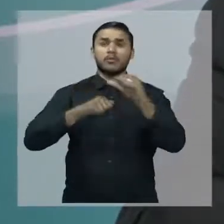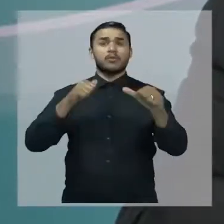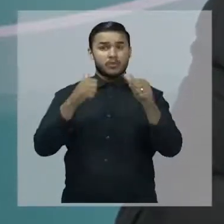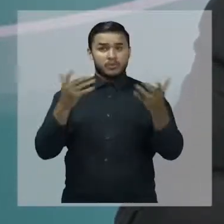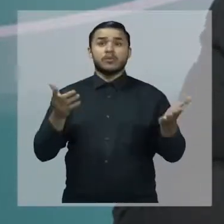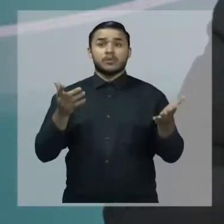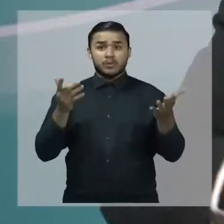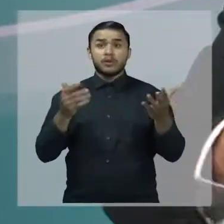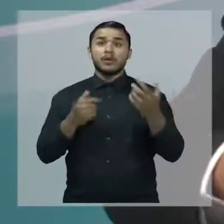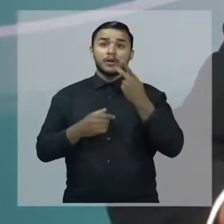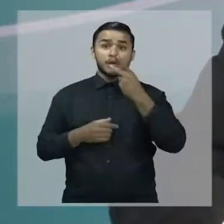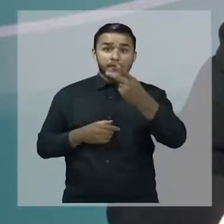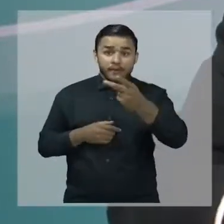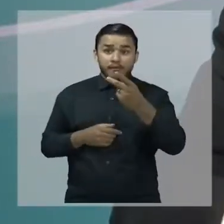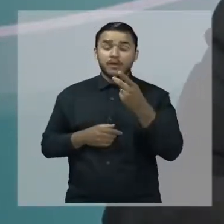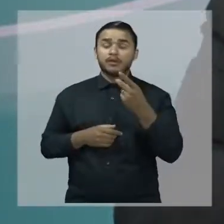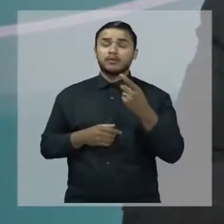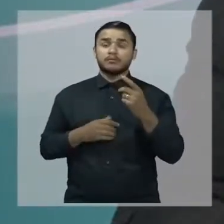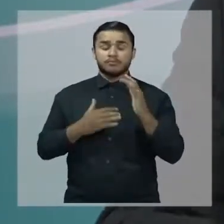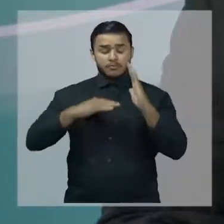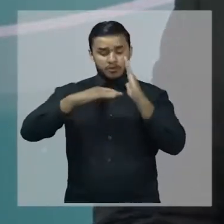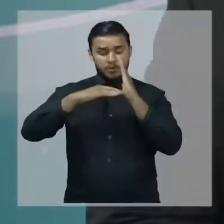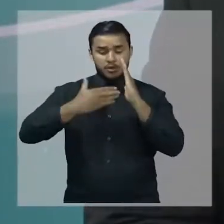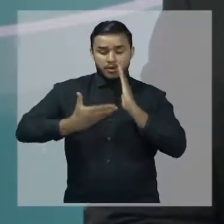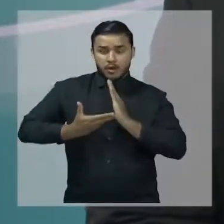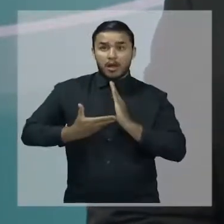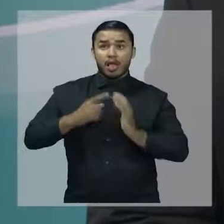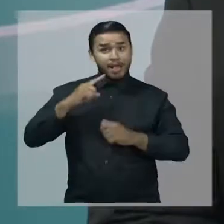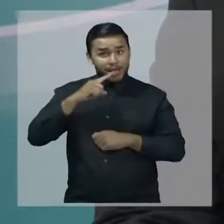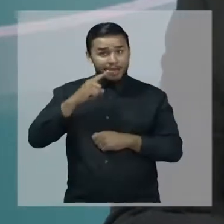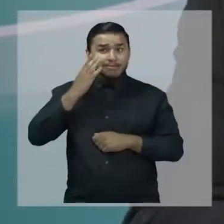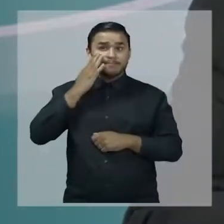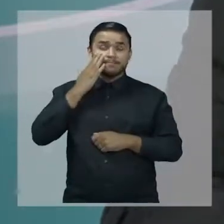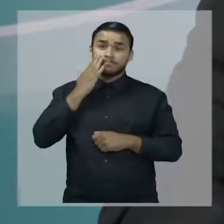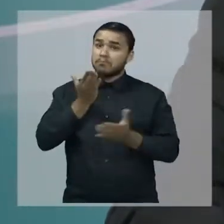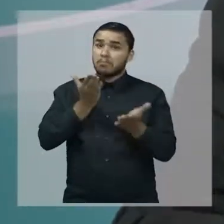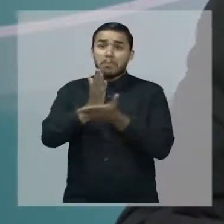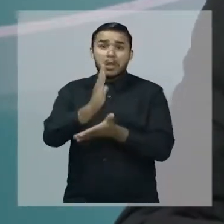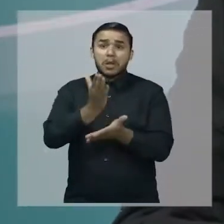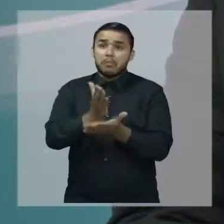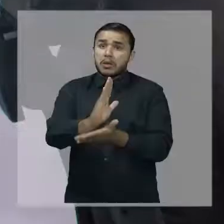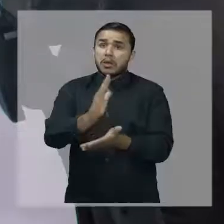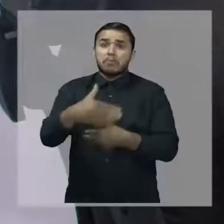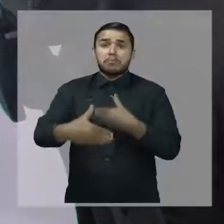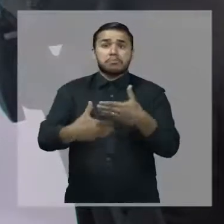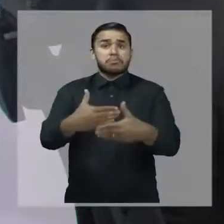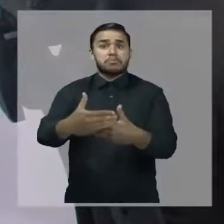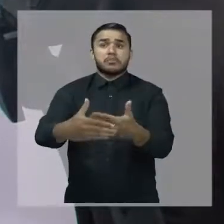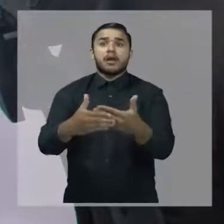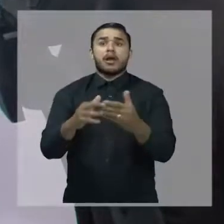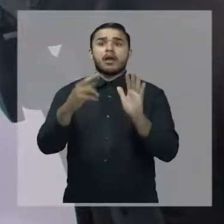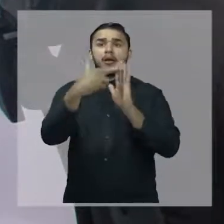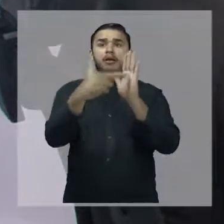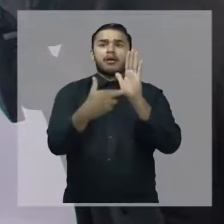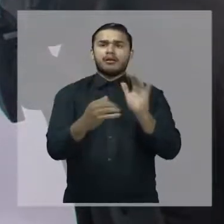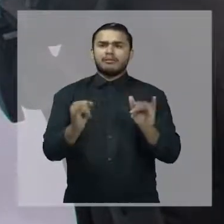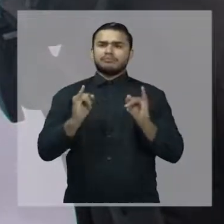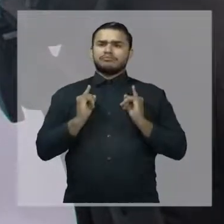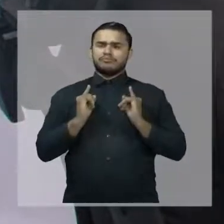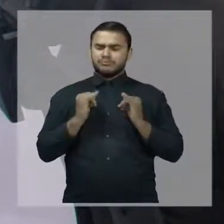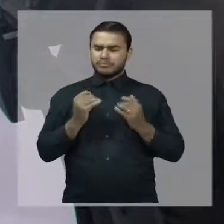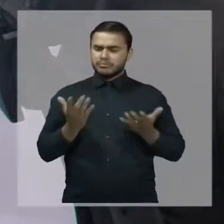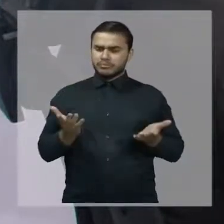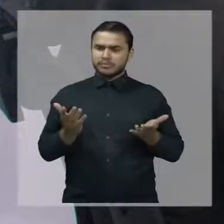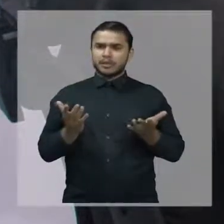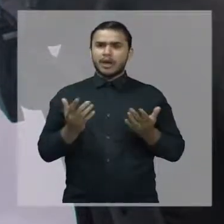essa inversão. Portanto, estamos apenas, e o Congresso está aprovando isso, infelizmente, né, aprovando